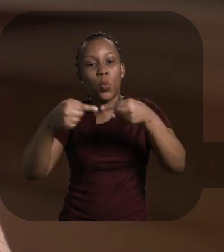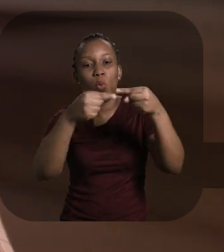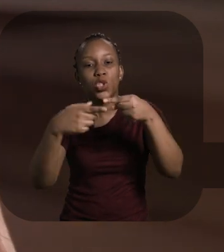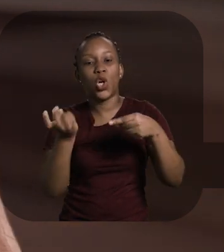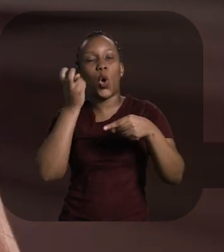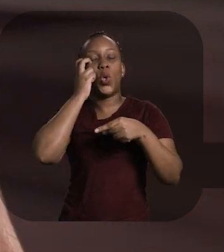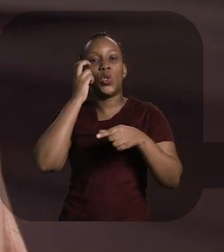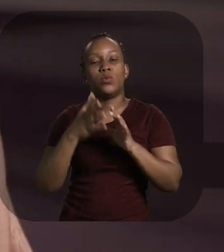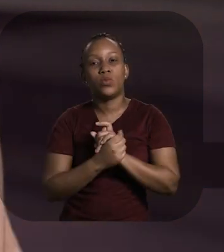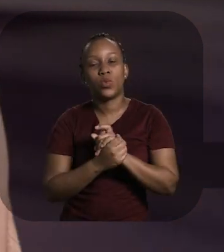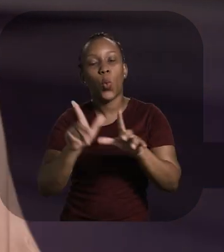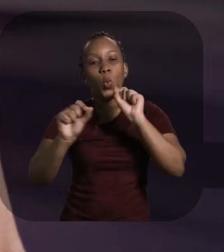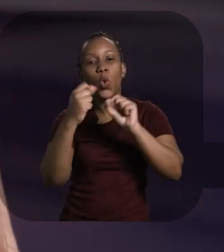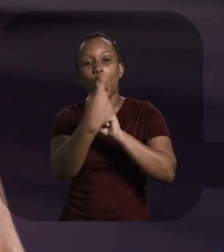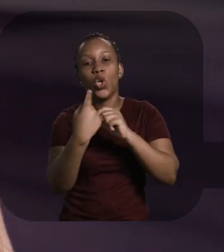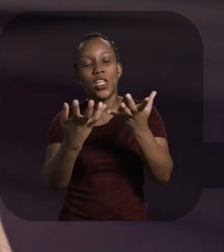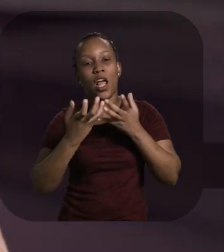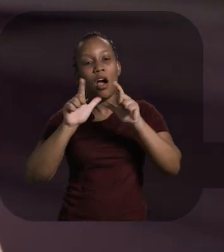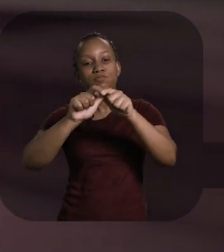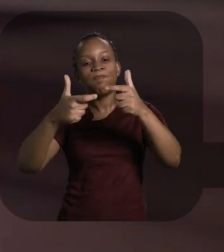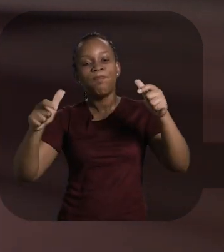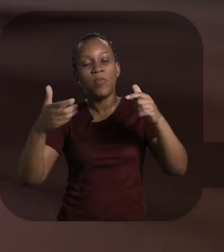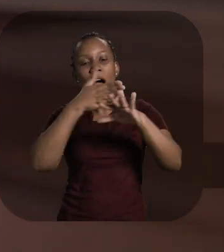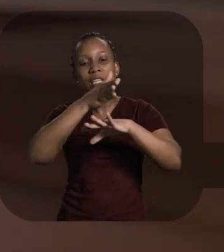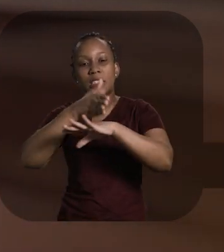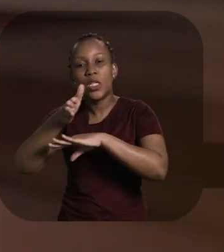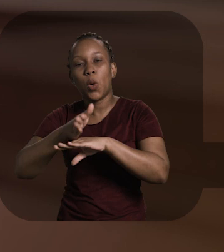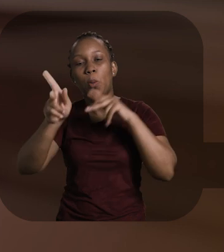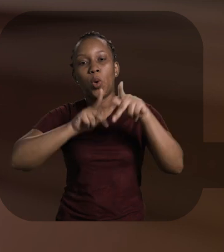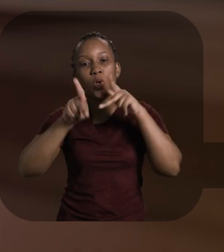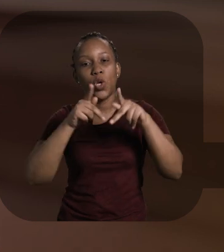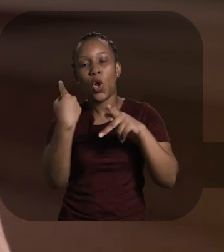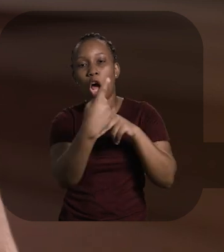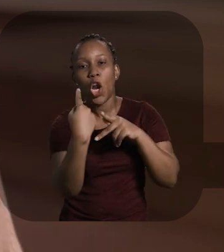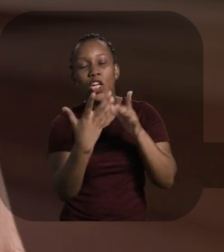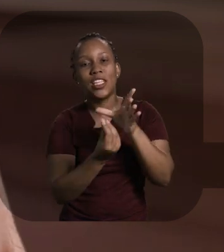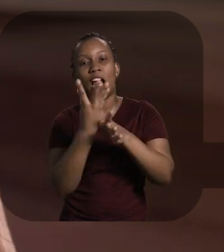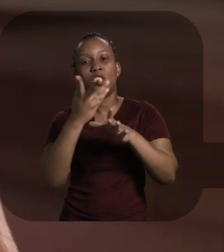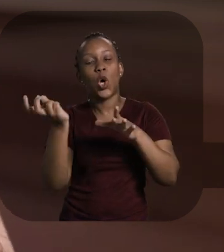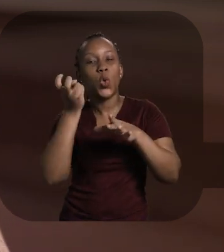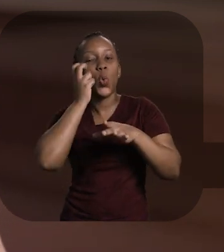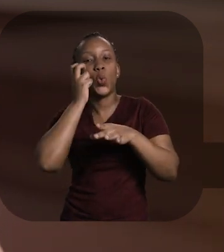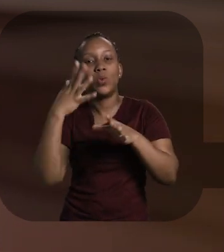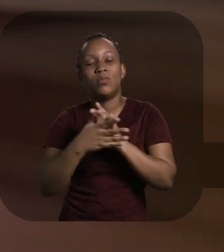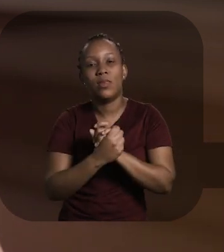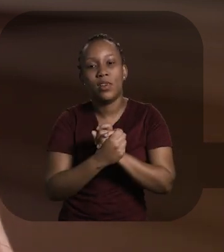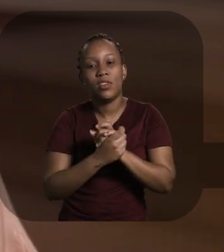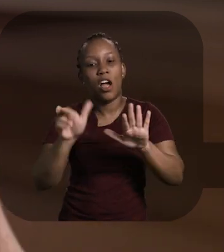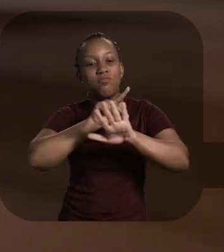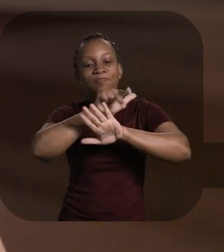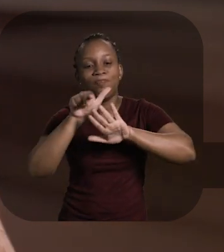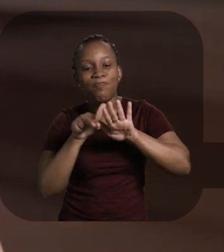políticas culturais. E o que queremos é ampliar o acesso da população à nossa produção cultural tão